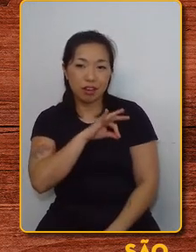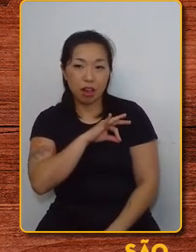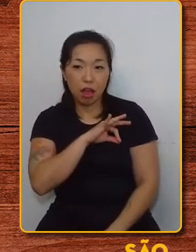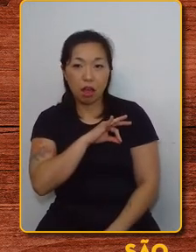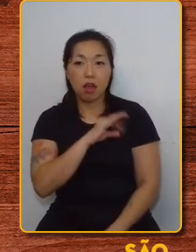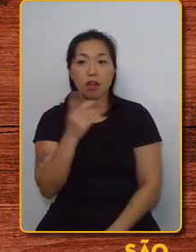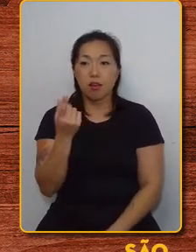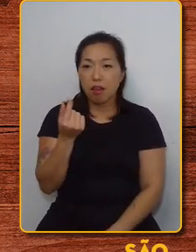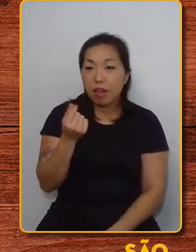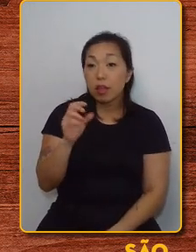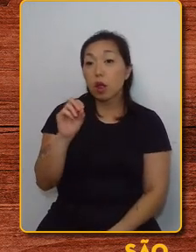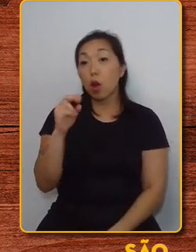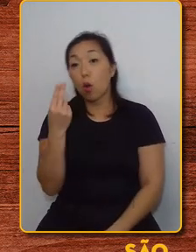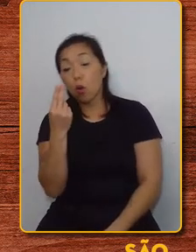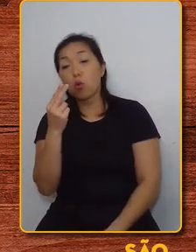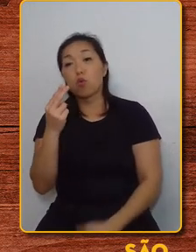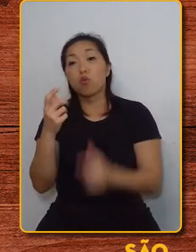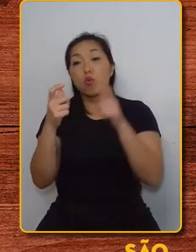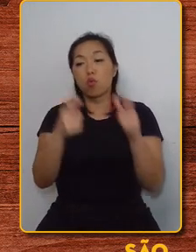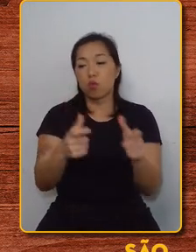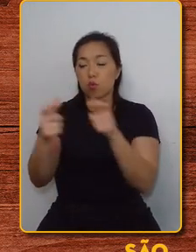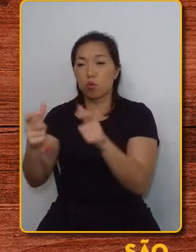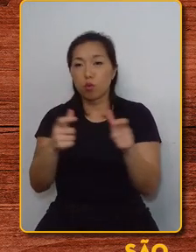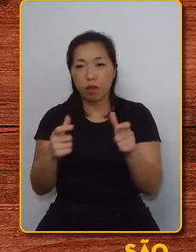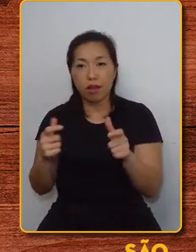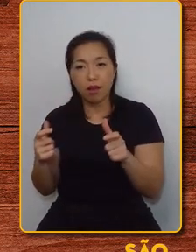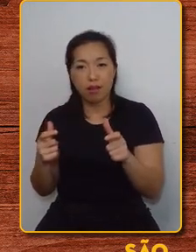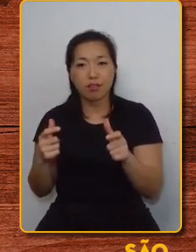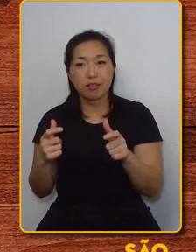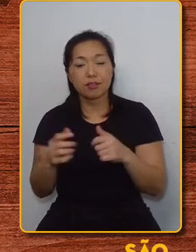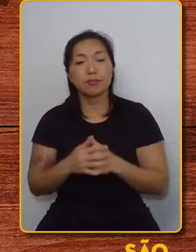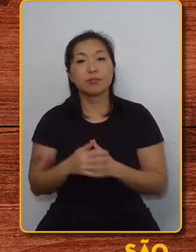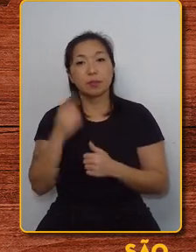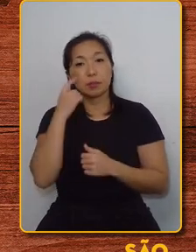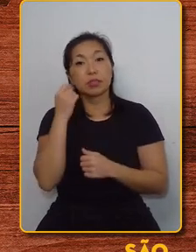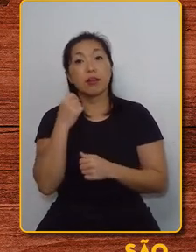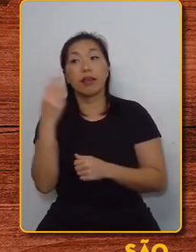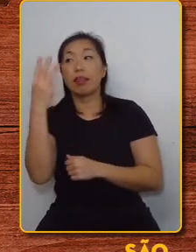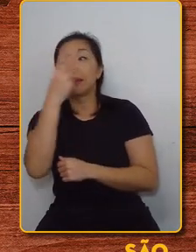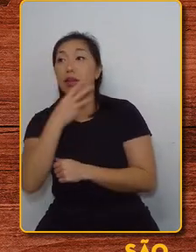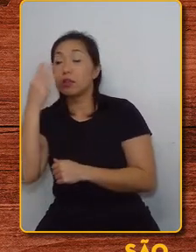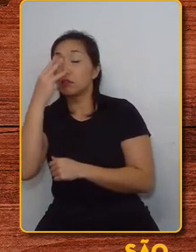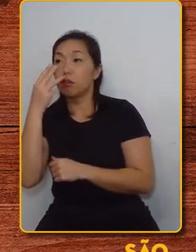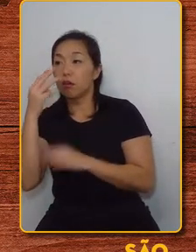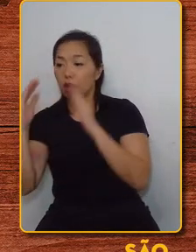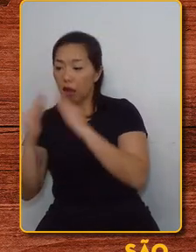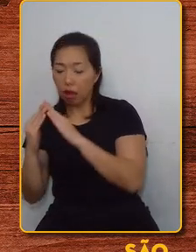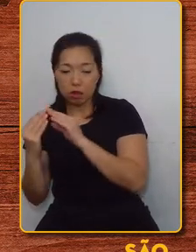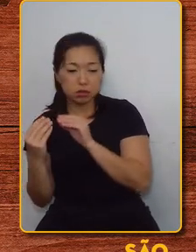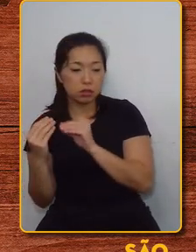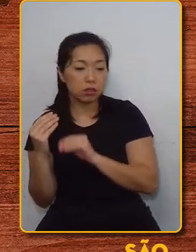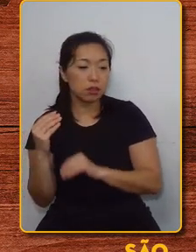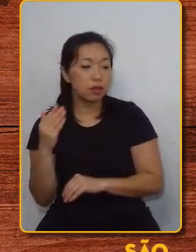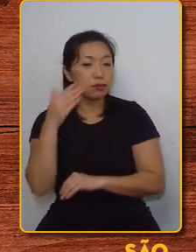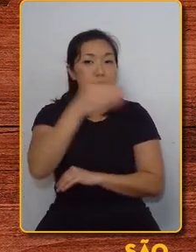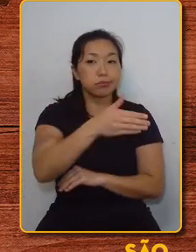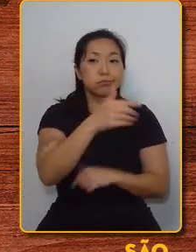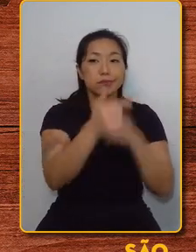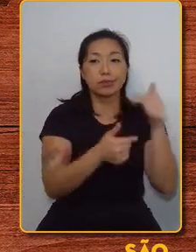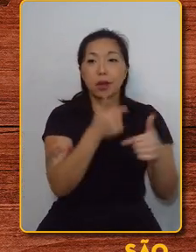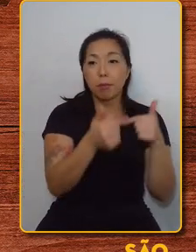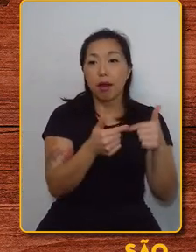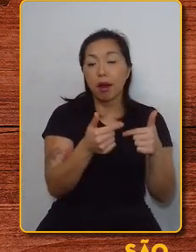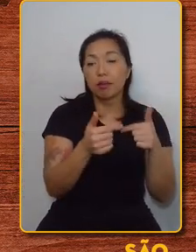territorial ao alimento. Se ela tem um deslocamento de 3 horas para ir trabalhar, 3 horas para voltar a trabalhar, tem jornadas duplas e triplas,